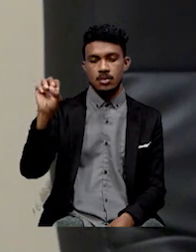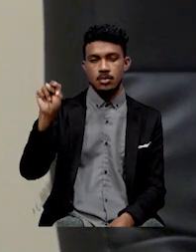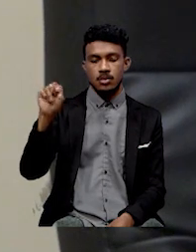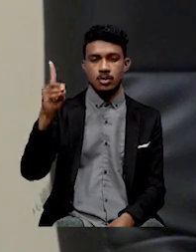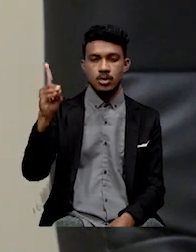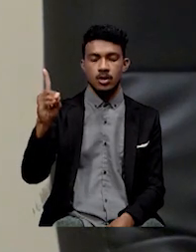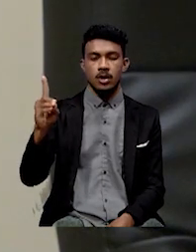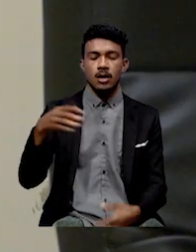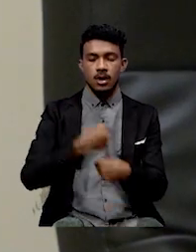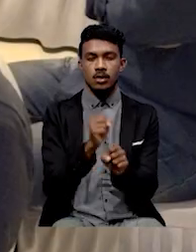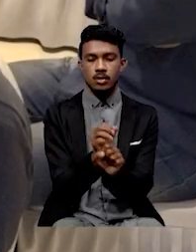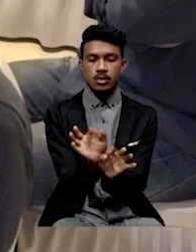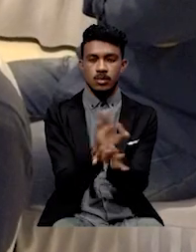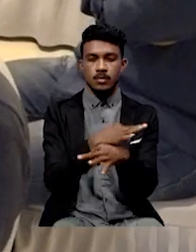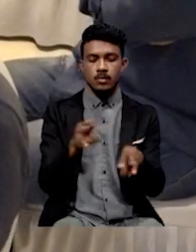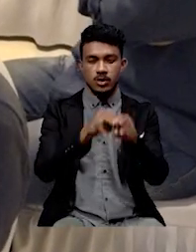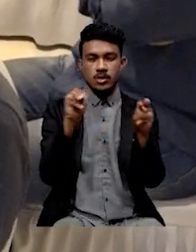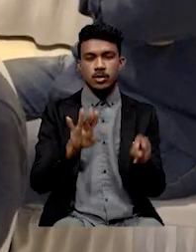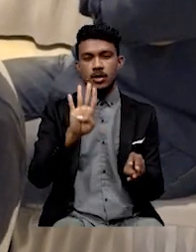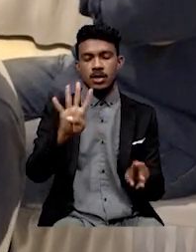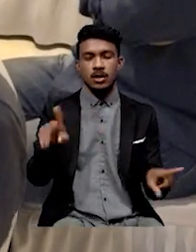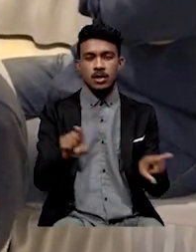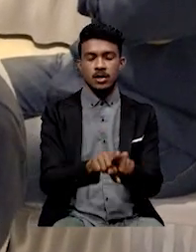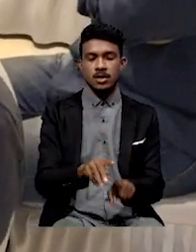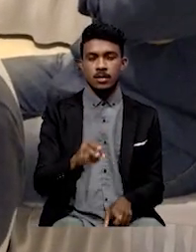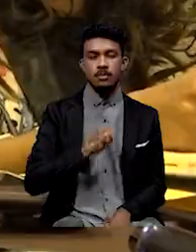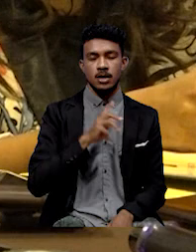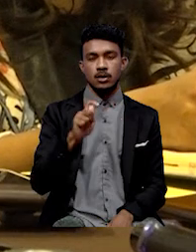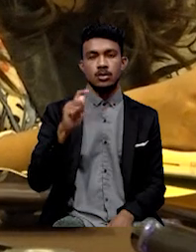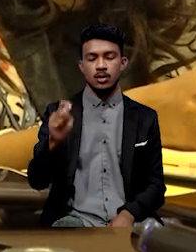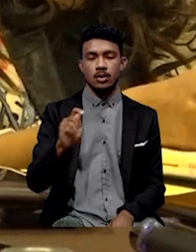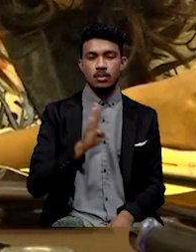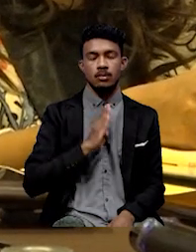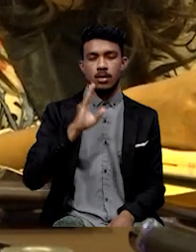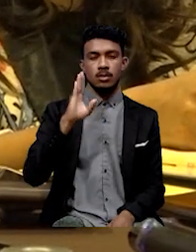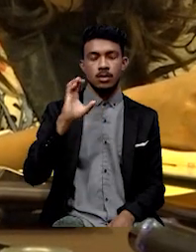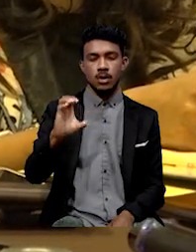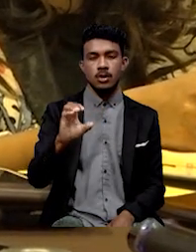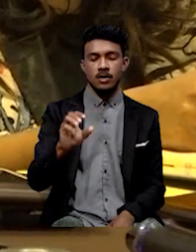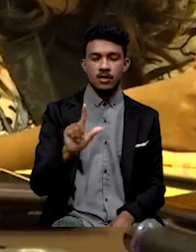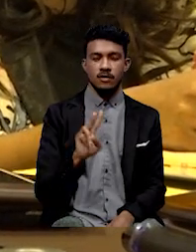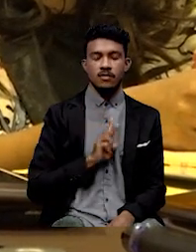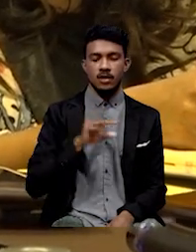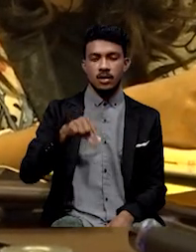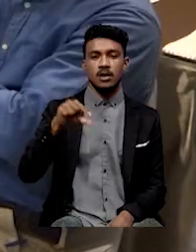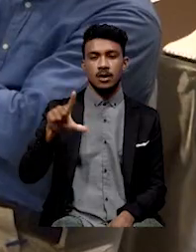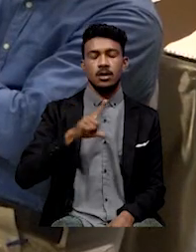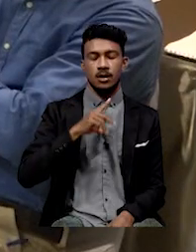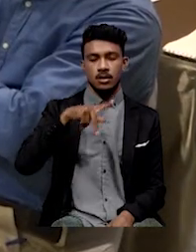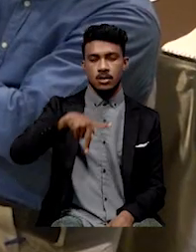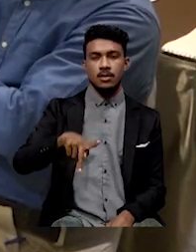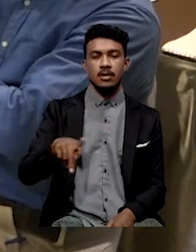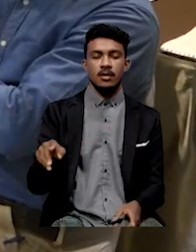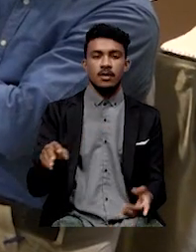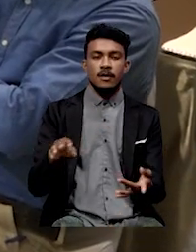estrada iha município hat makanesan manatutu baukau lautem vike ke no selutan ho diha fasil movimentação